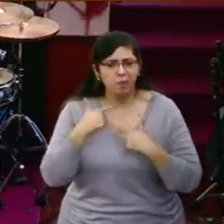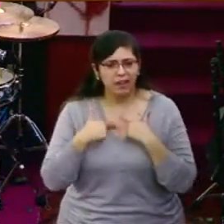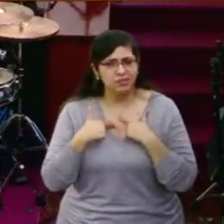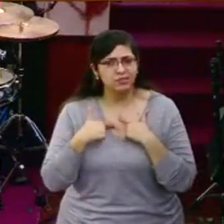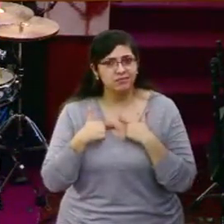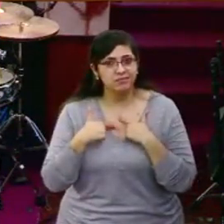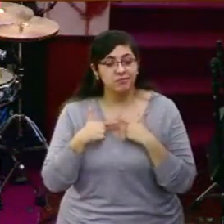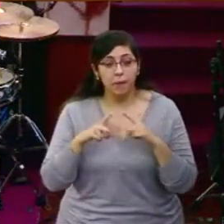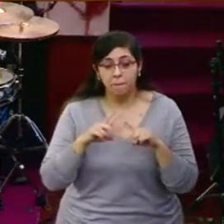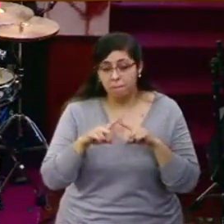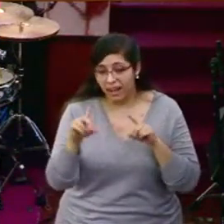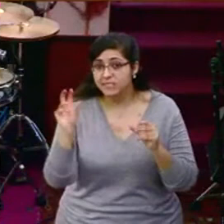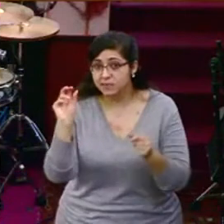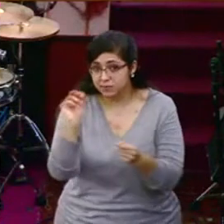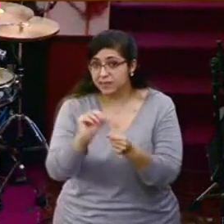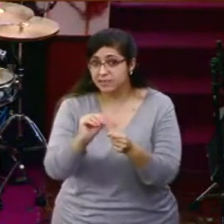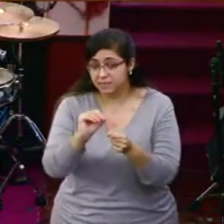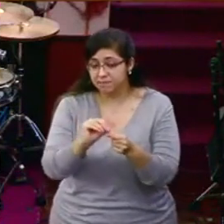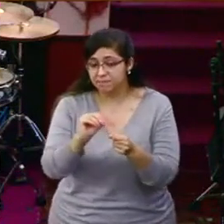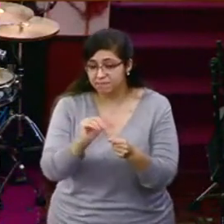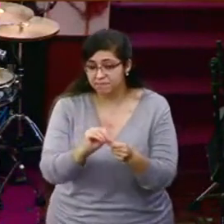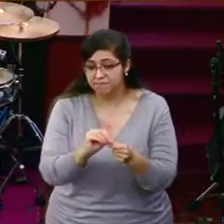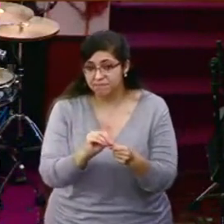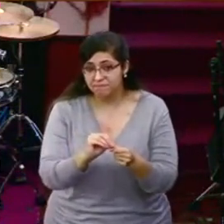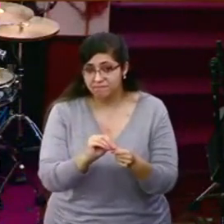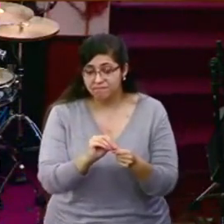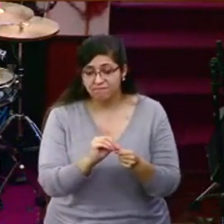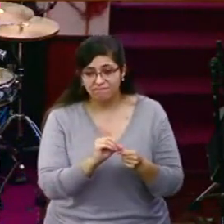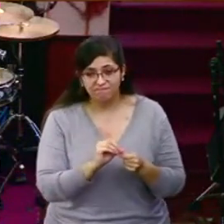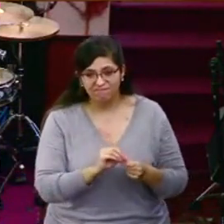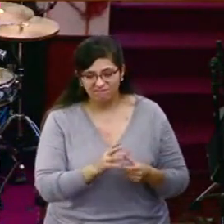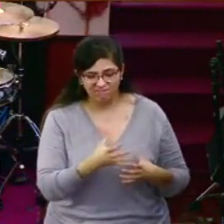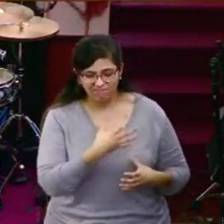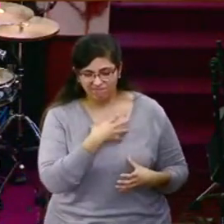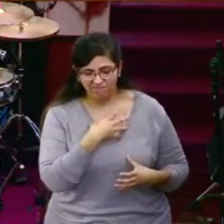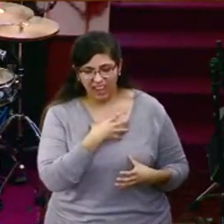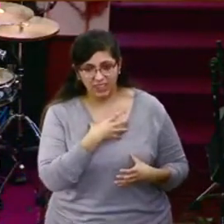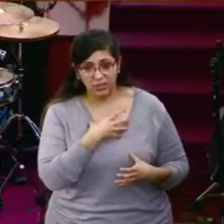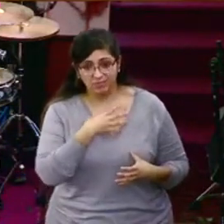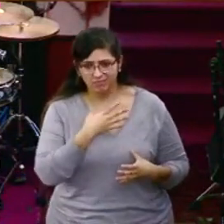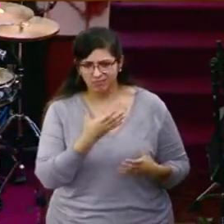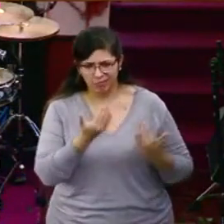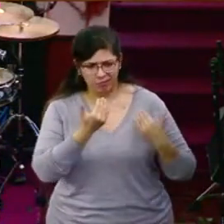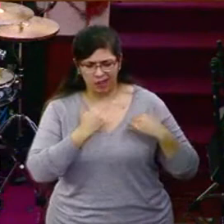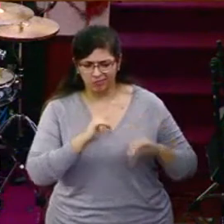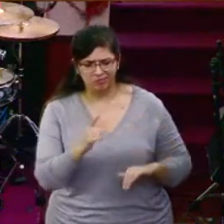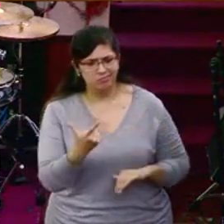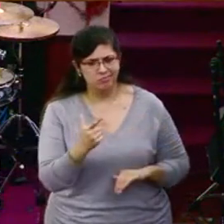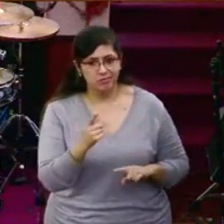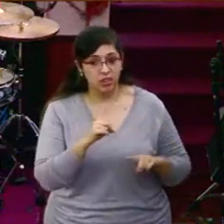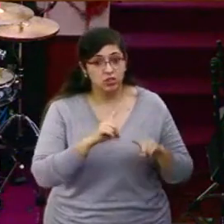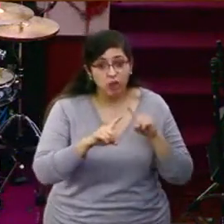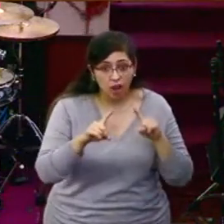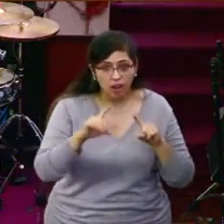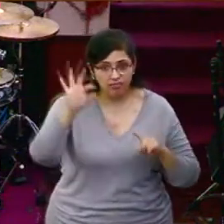mas o efetuar isso não está em nós isso ou vem do espírito ou a gente só